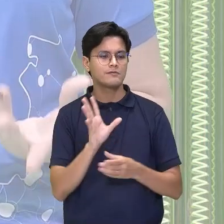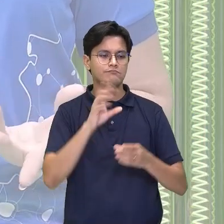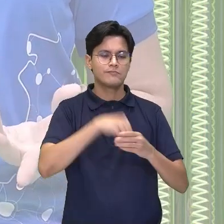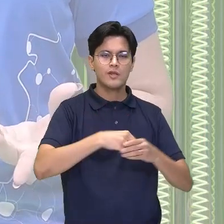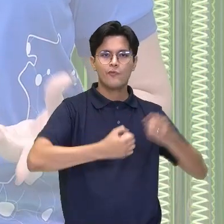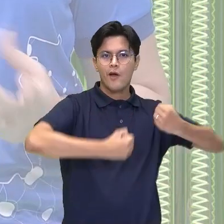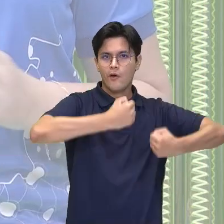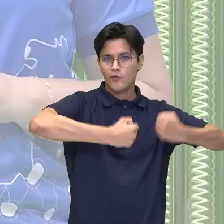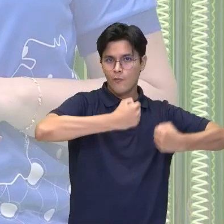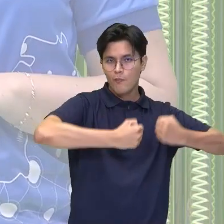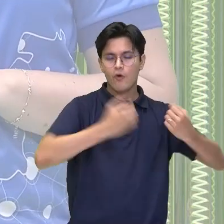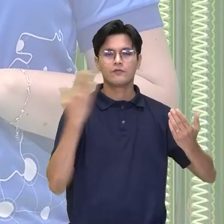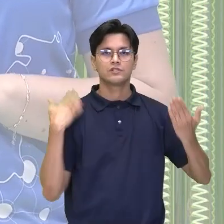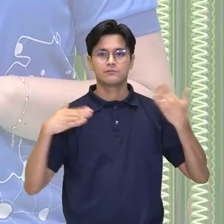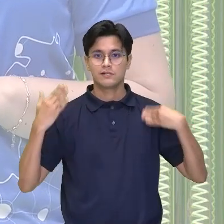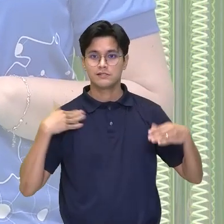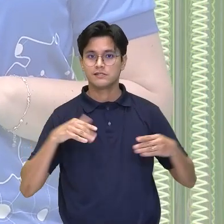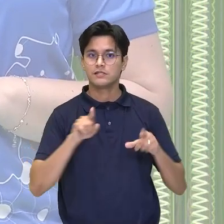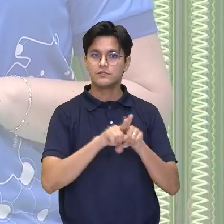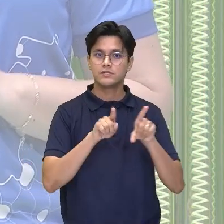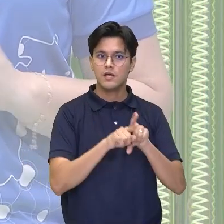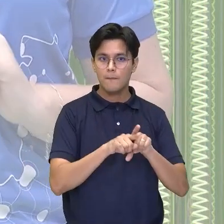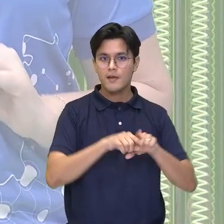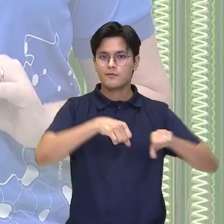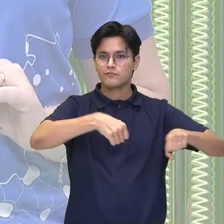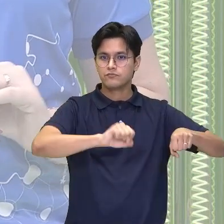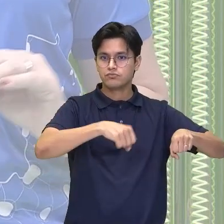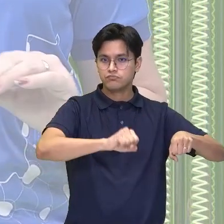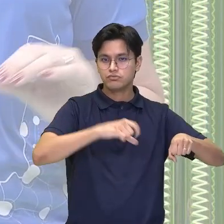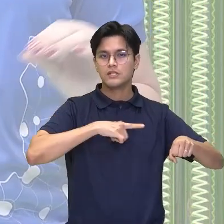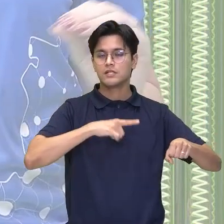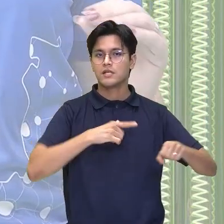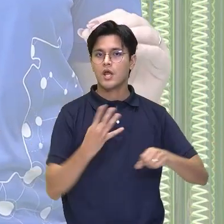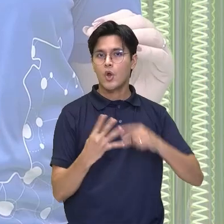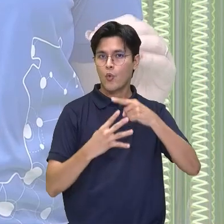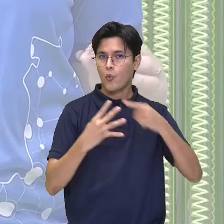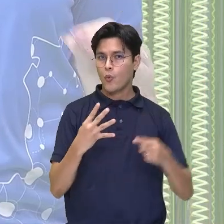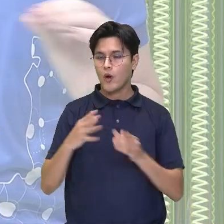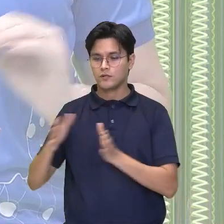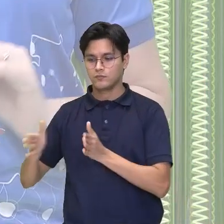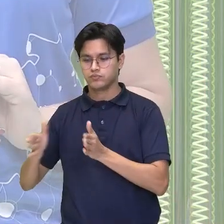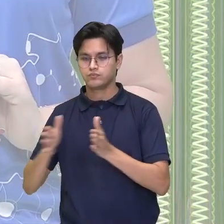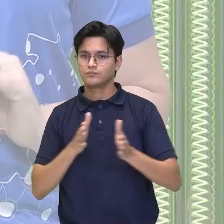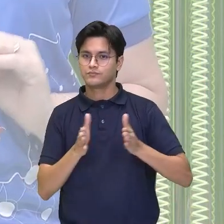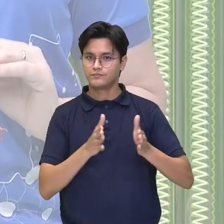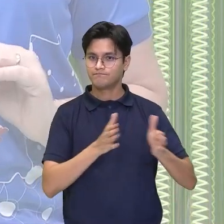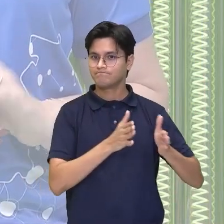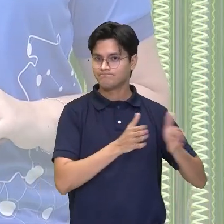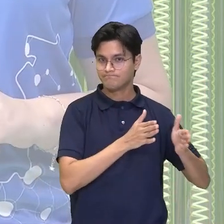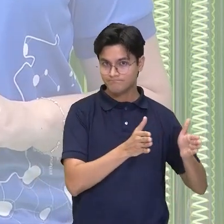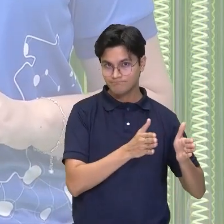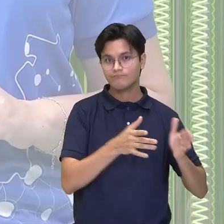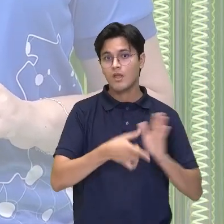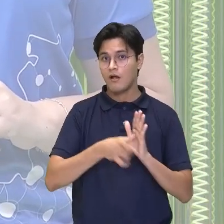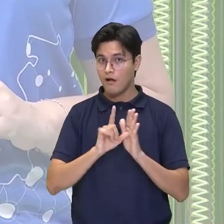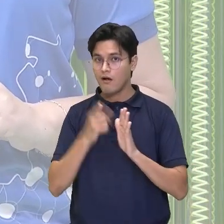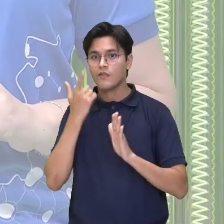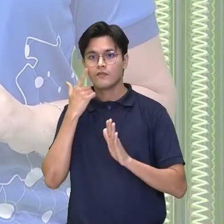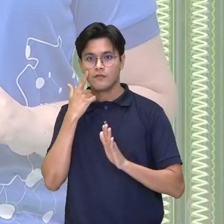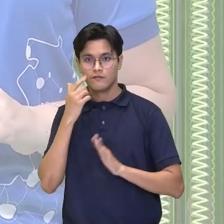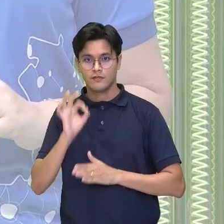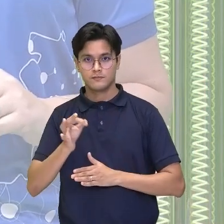e motocicletas. Divide-se ali em 4 etapas, que são esses 4 tempos que a gente observou ali, né, na